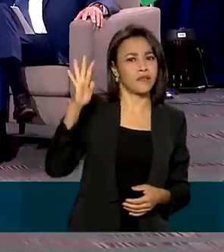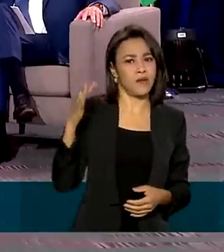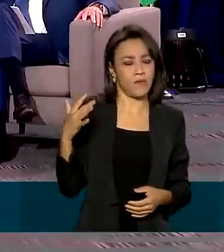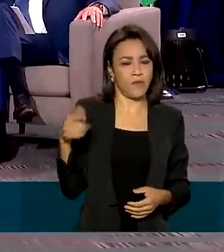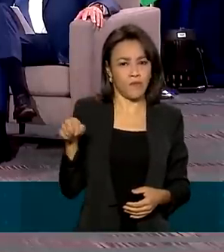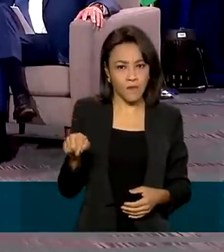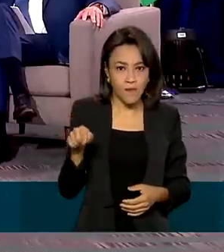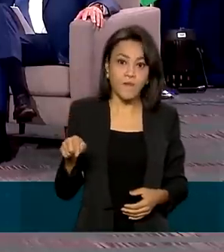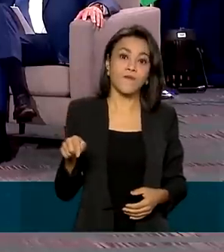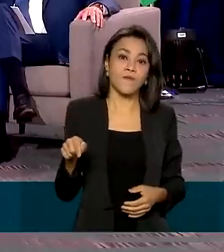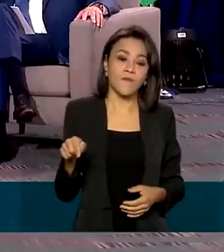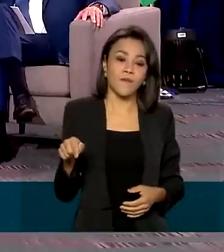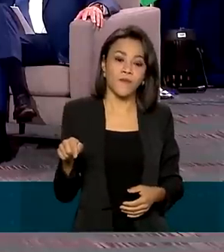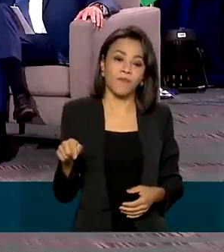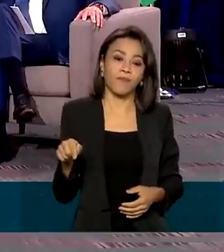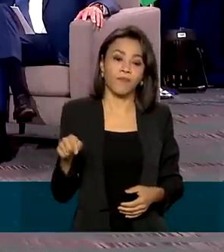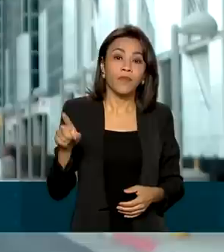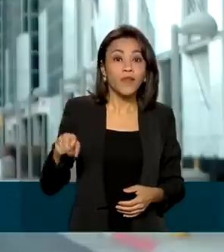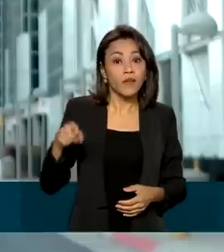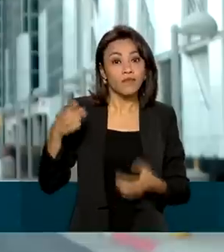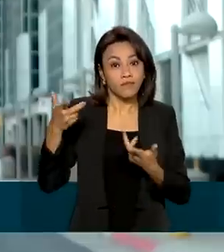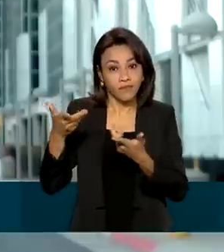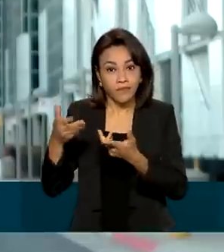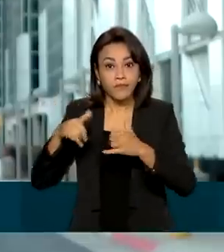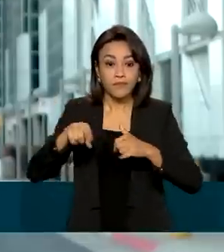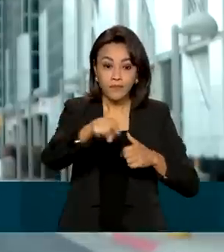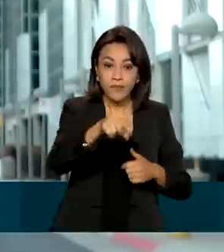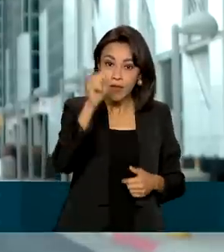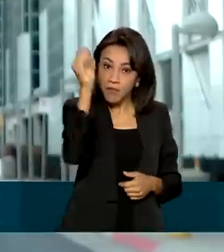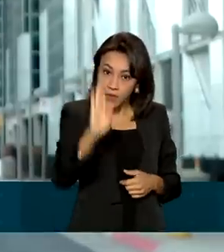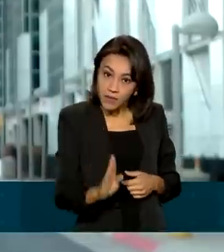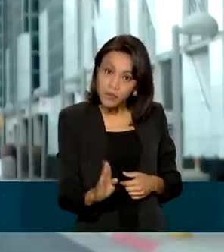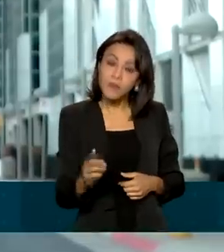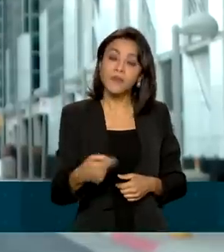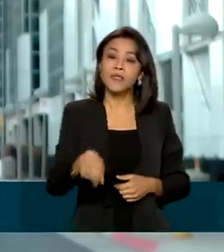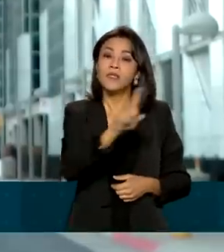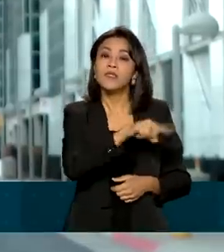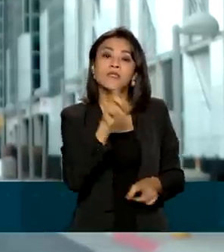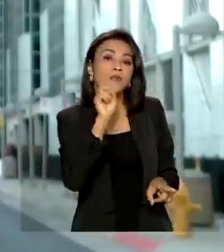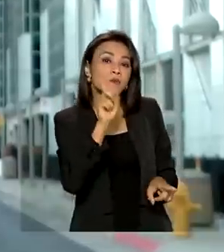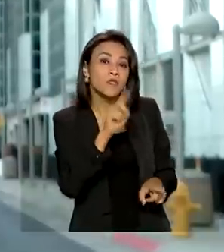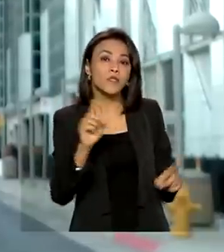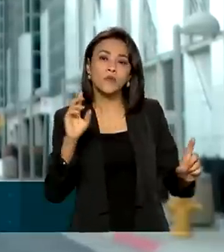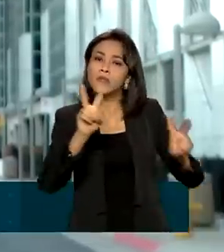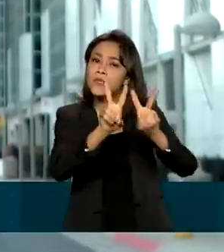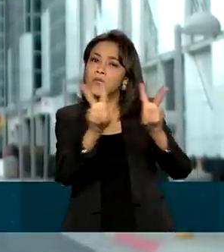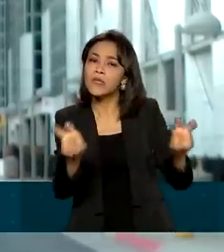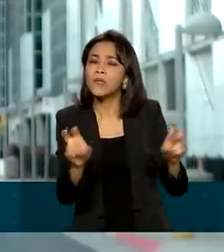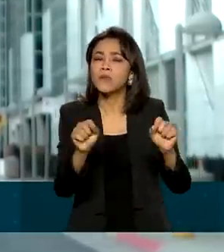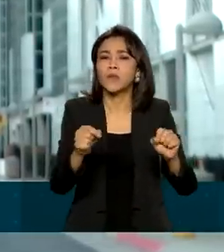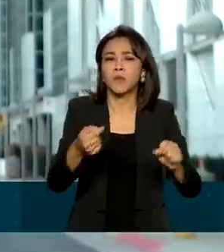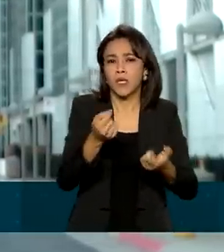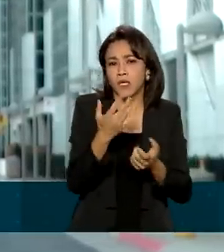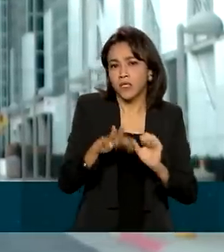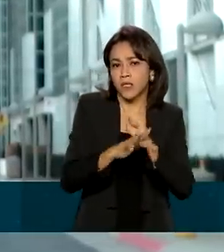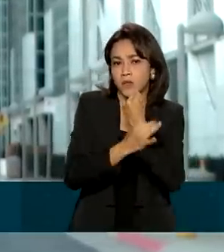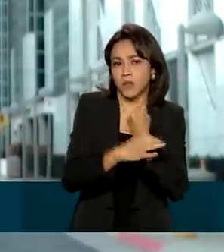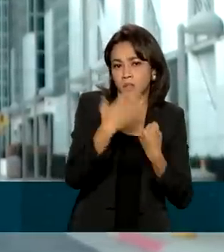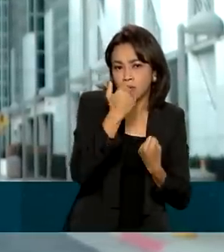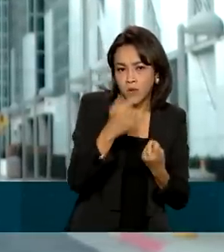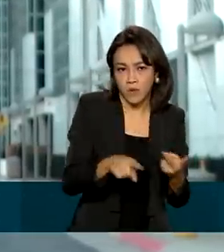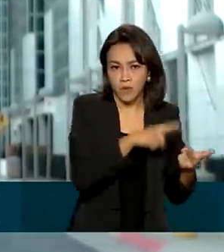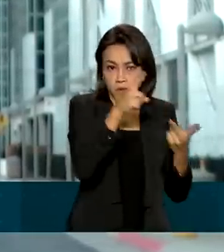alimentos, bem como em energia. Brasil e Estados Unidos trataram aqui em Los Angeles de temas como segurança alimentar,